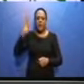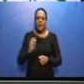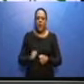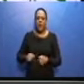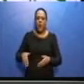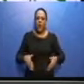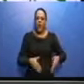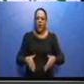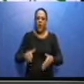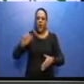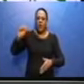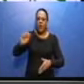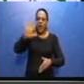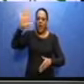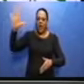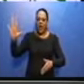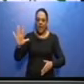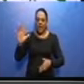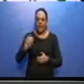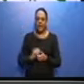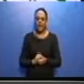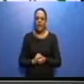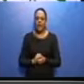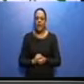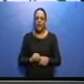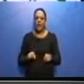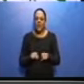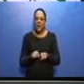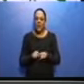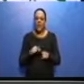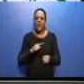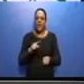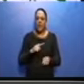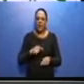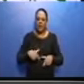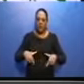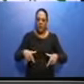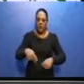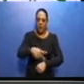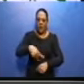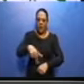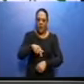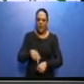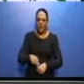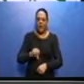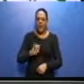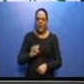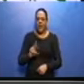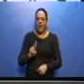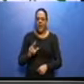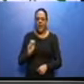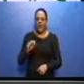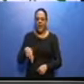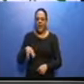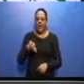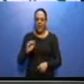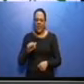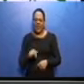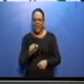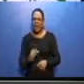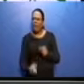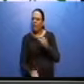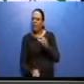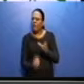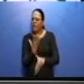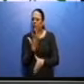denominada Mesopotâmia, que é o atual Iraque, é uma área muito fértil, né? As primeiras civilizações surgiram